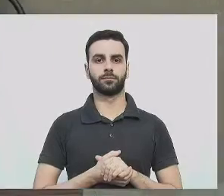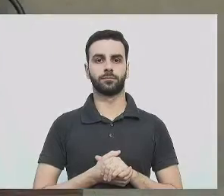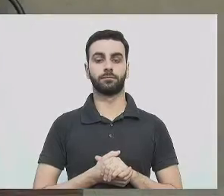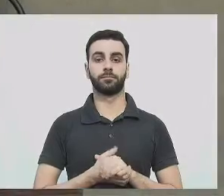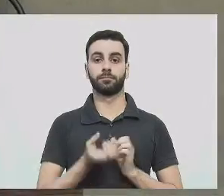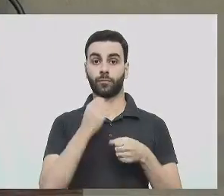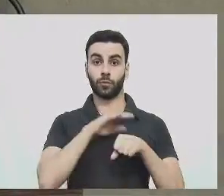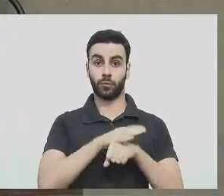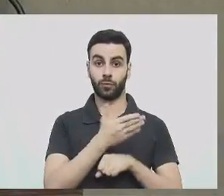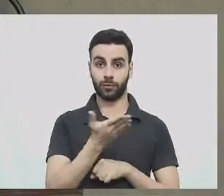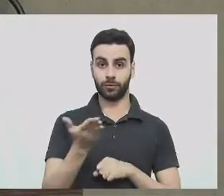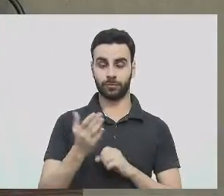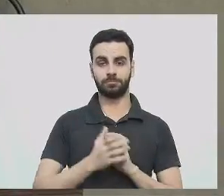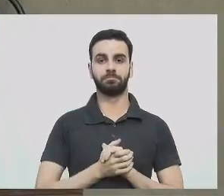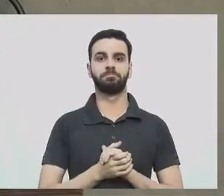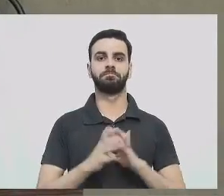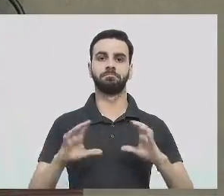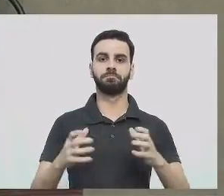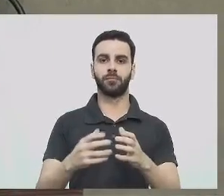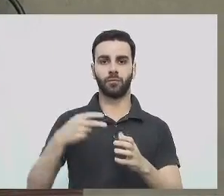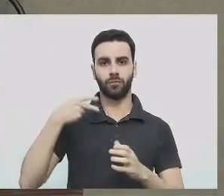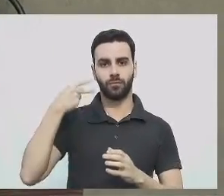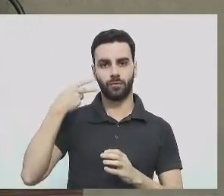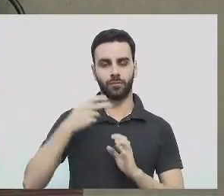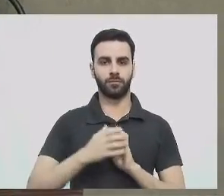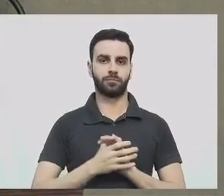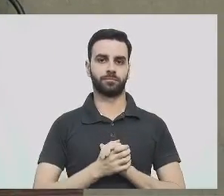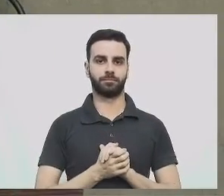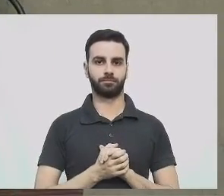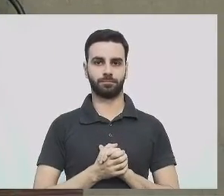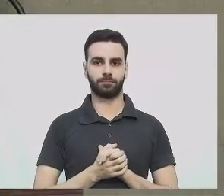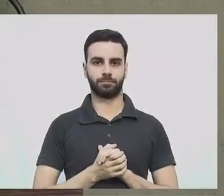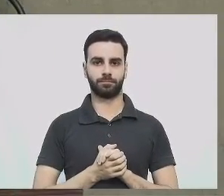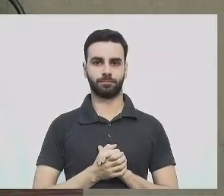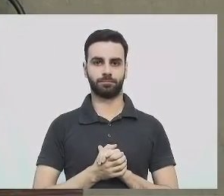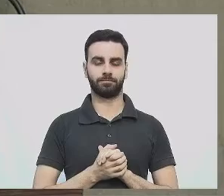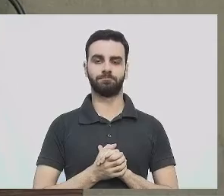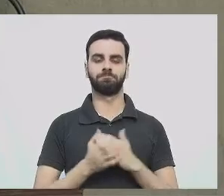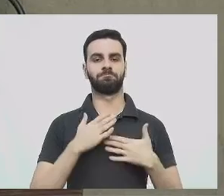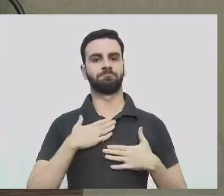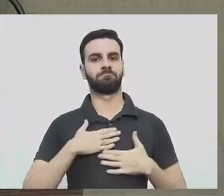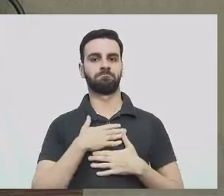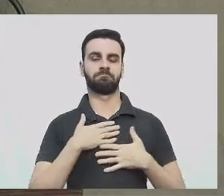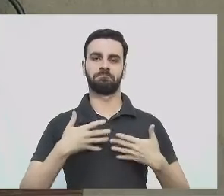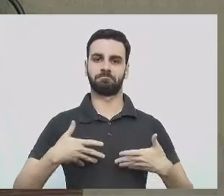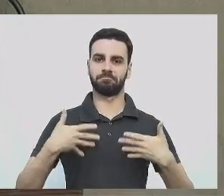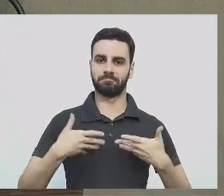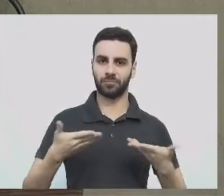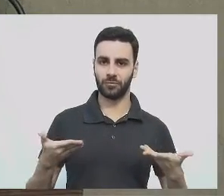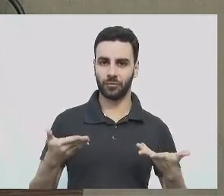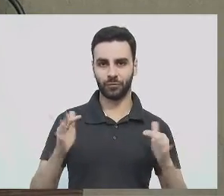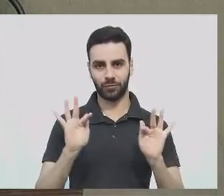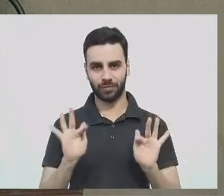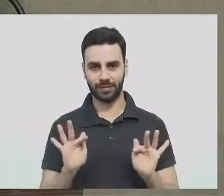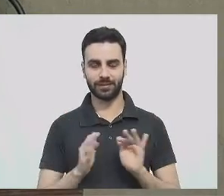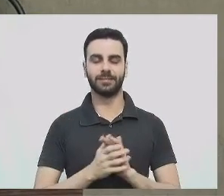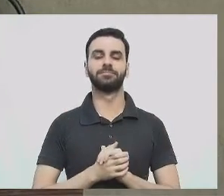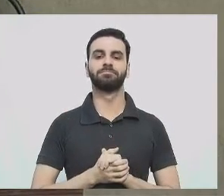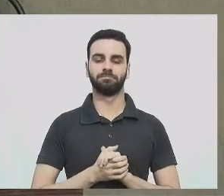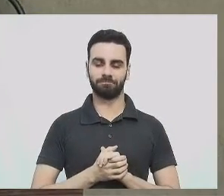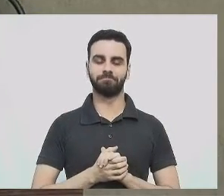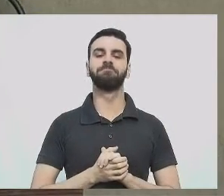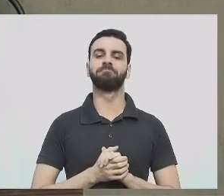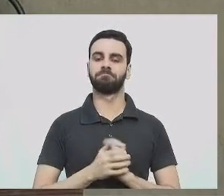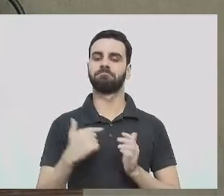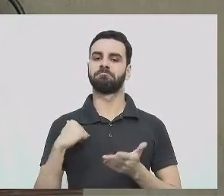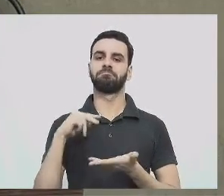Boa noite, senhores vereadores. É com muita alegria que